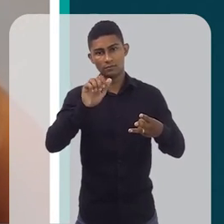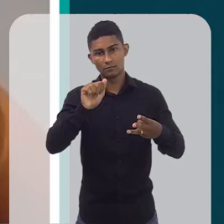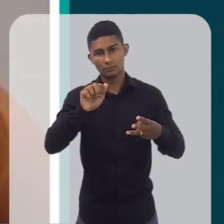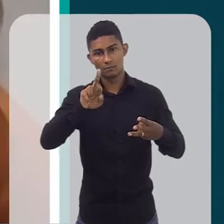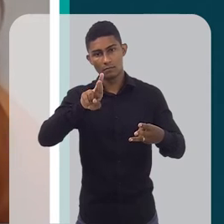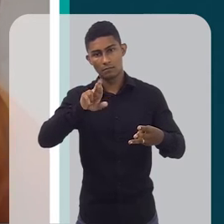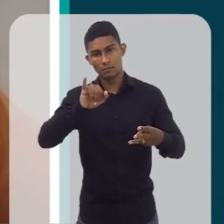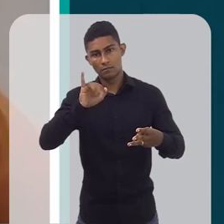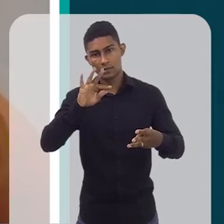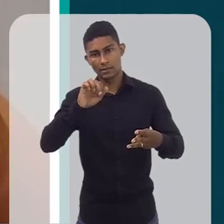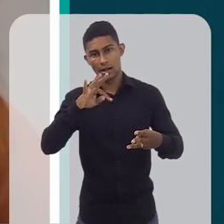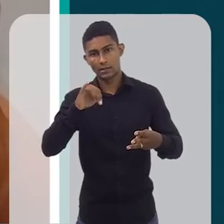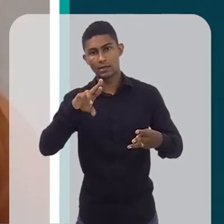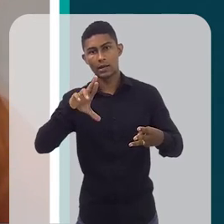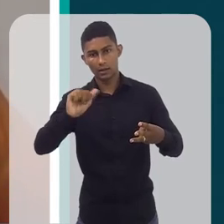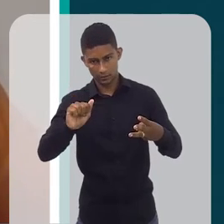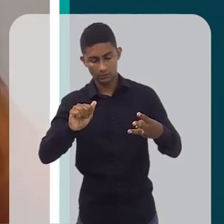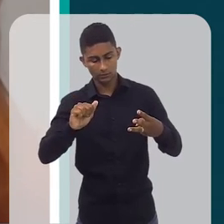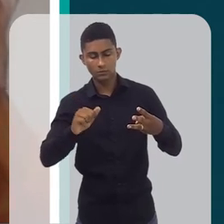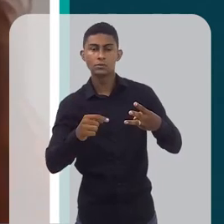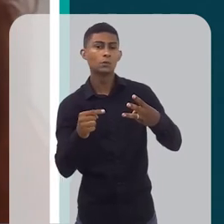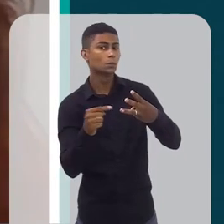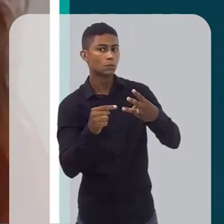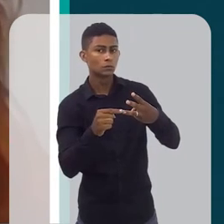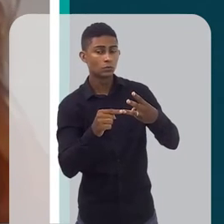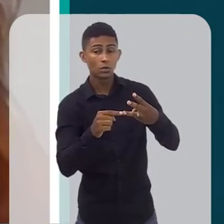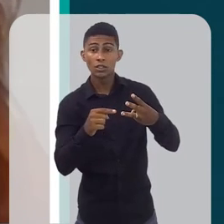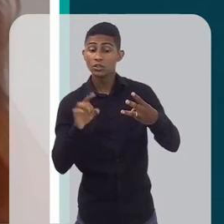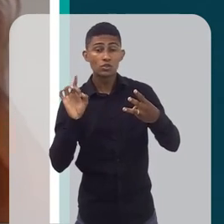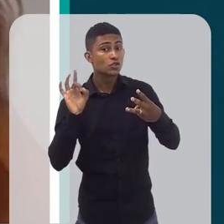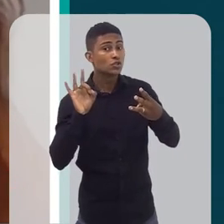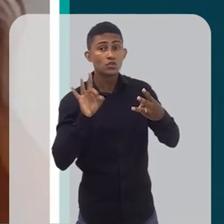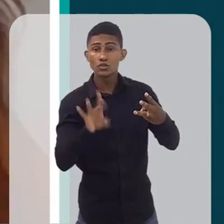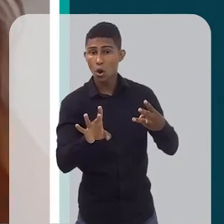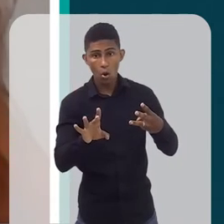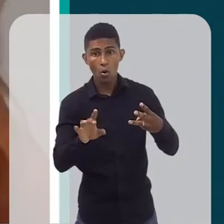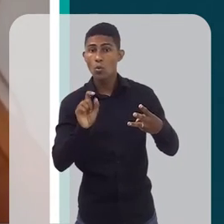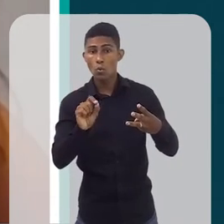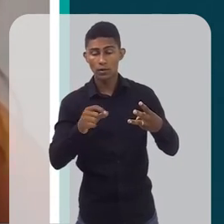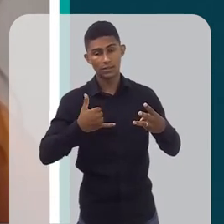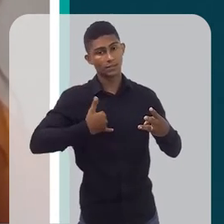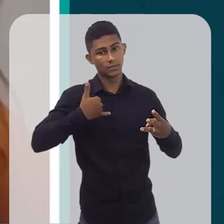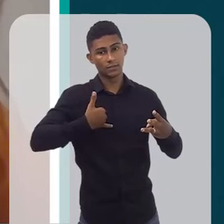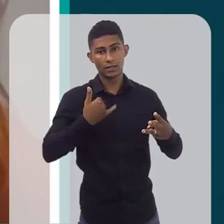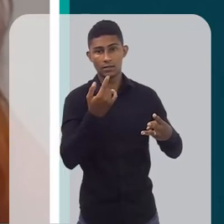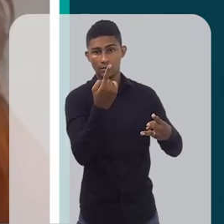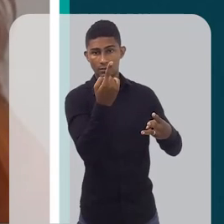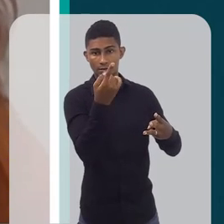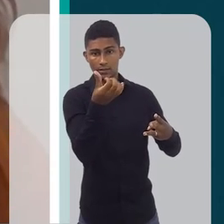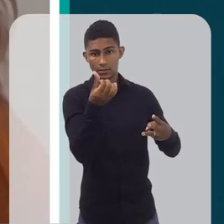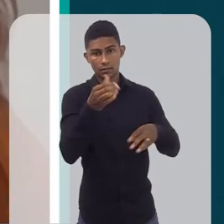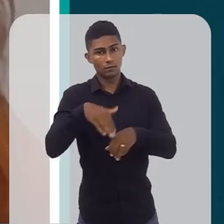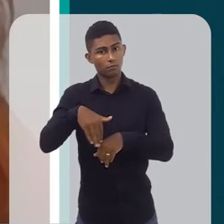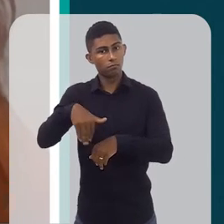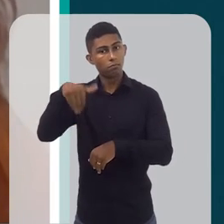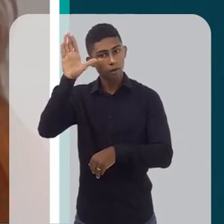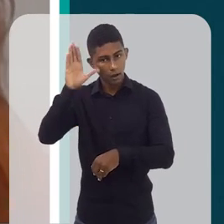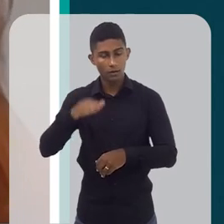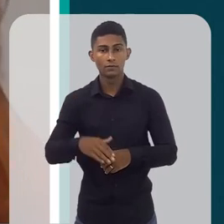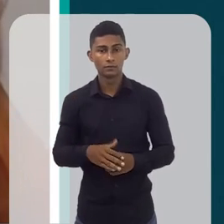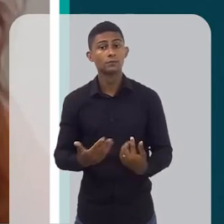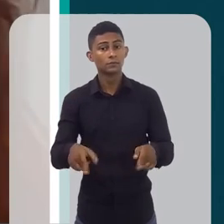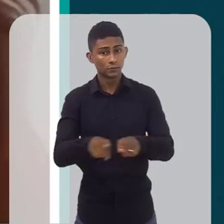último estágio do tratamento. Então, e ela só está indicada a partir de 16 anos,